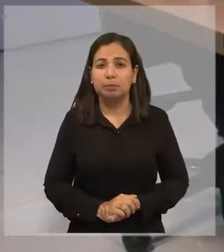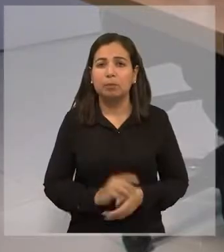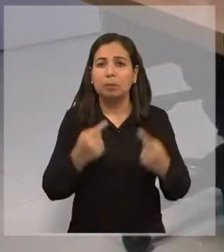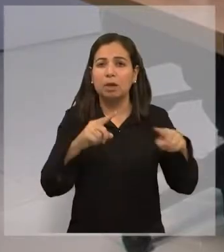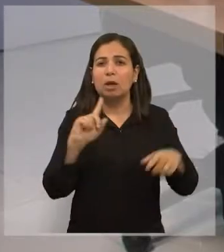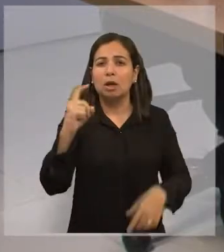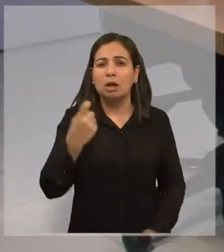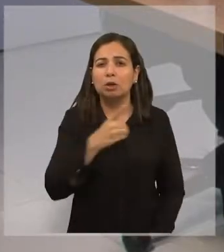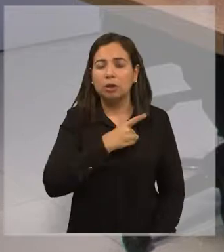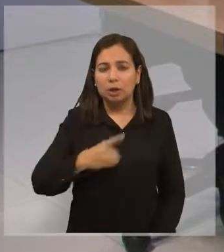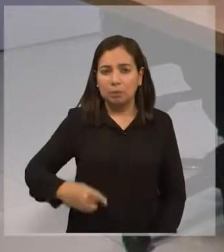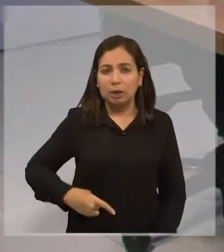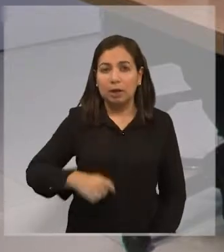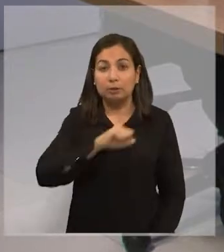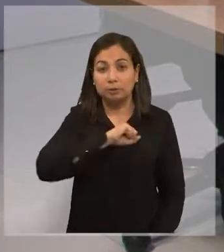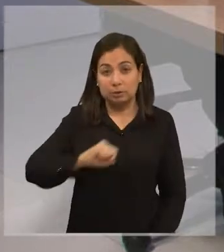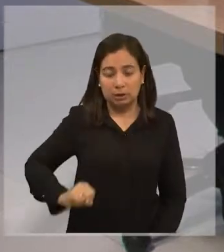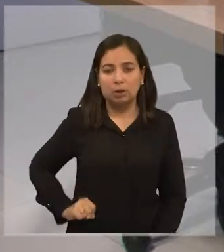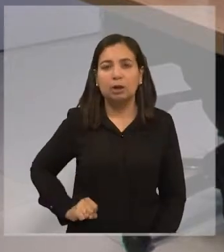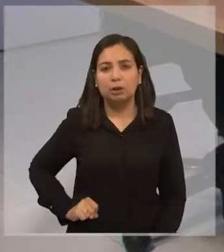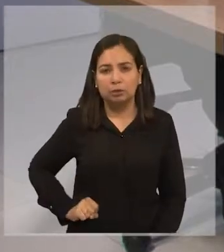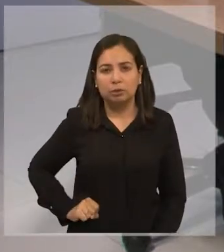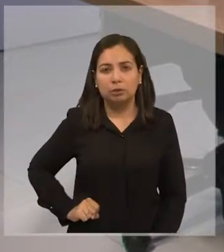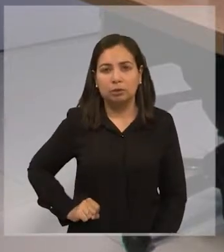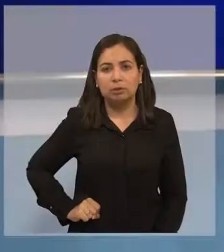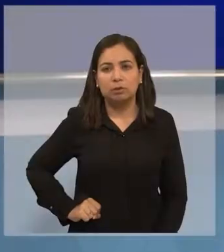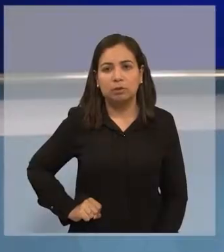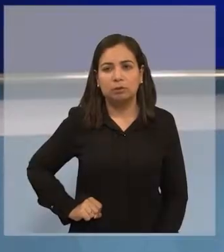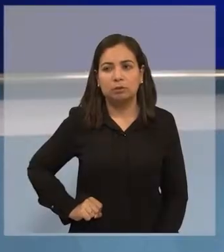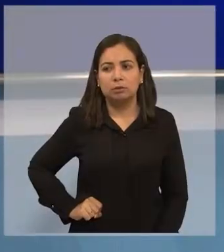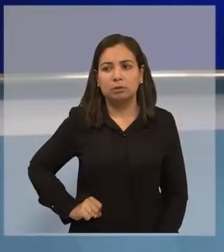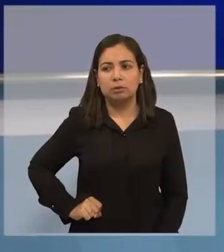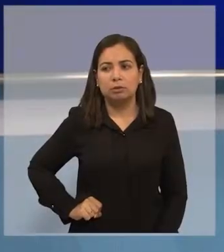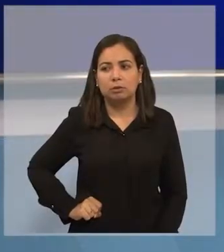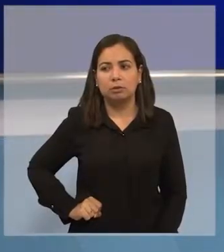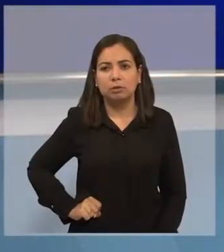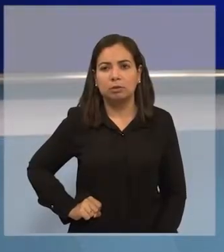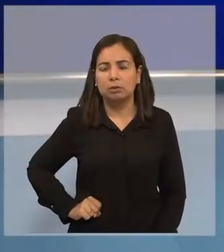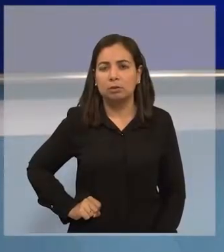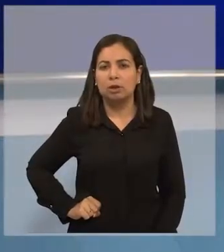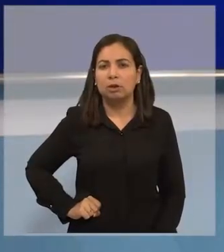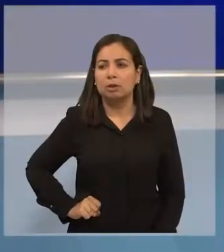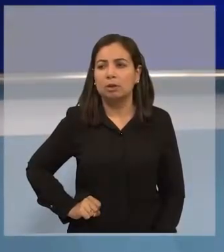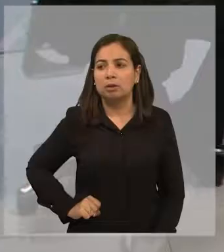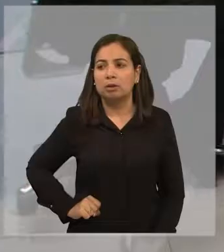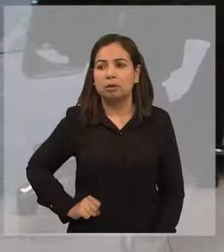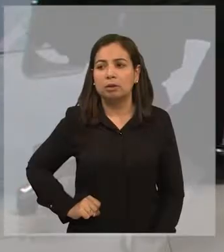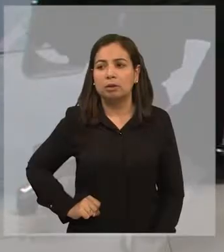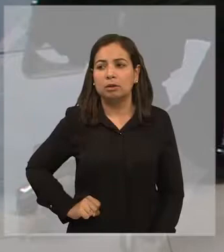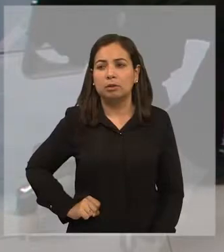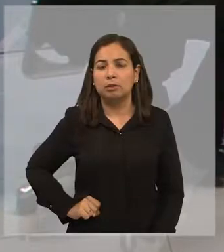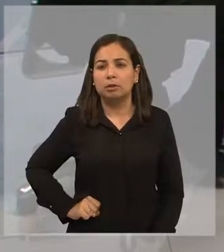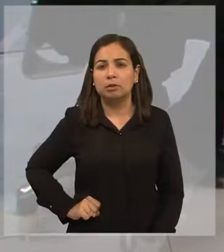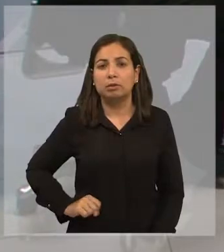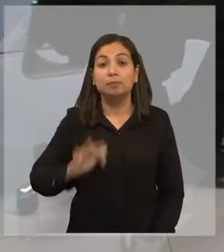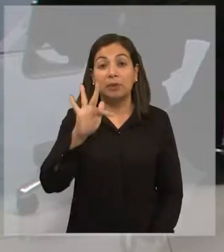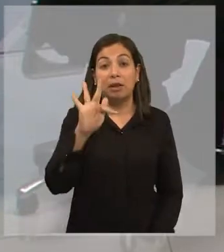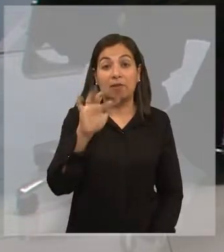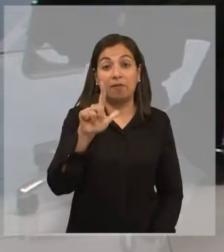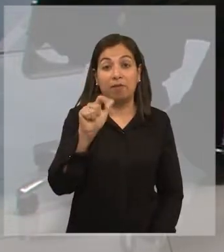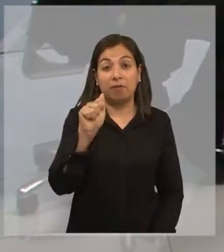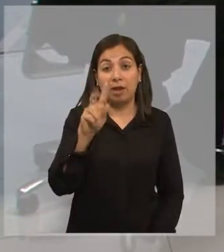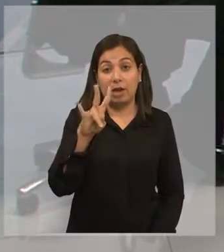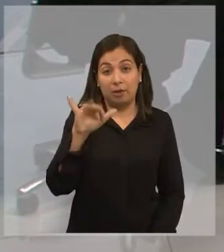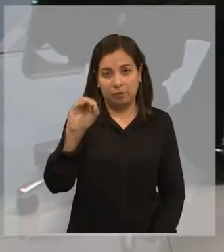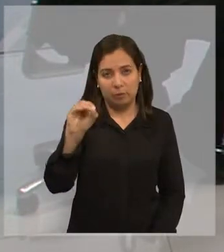o ex-deputado e hoje senador, Carlos Bolsonaro. Como é o nome dele? Não, o Carlos não. É o Carlos Flávio. É vereador.